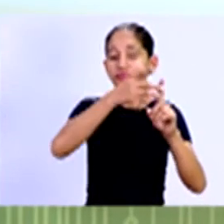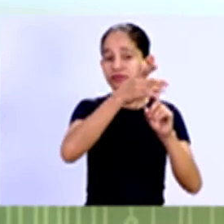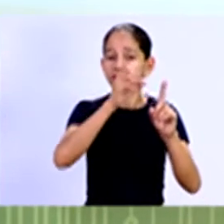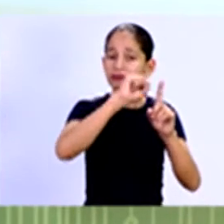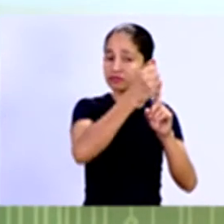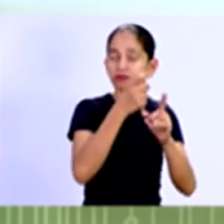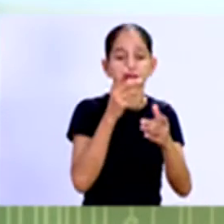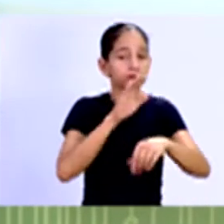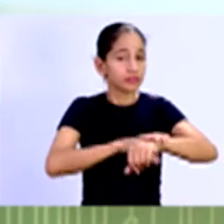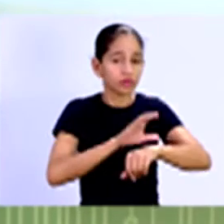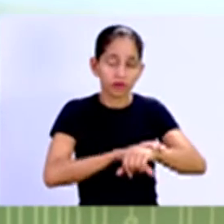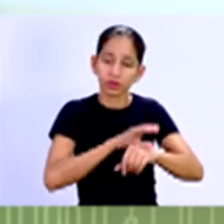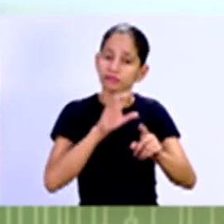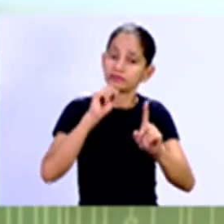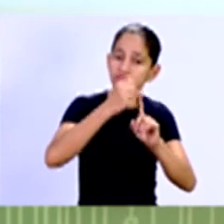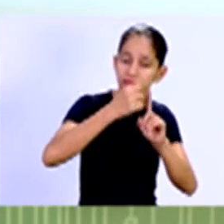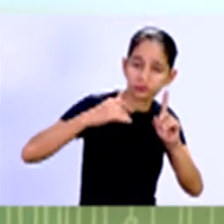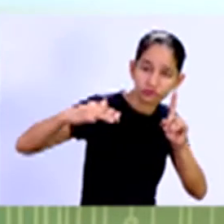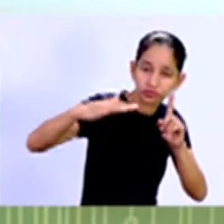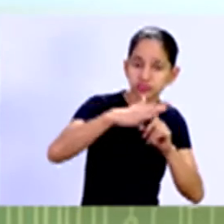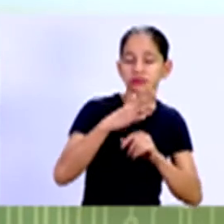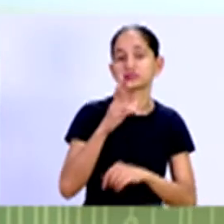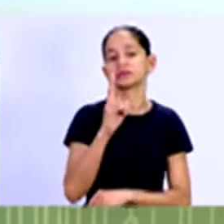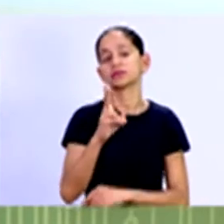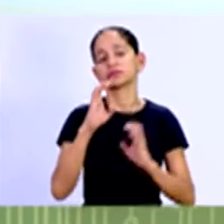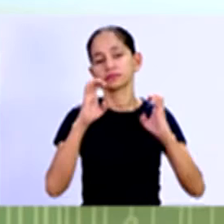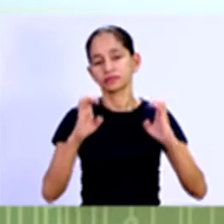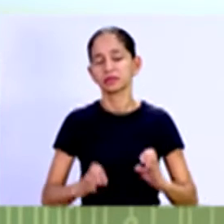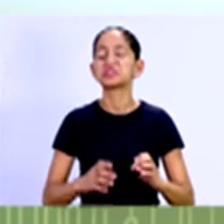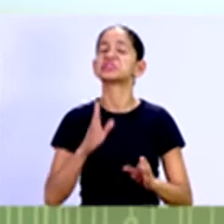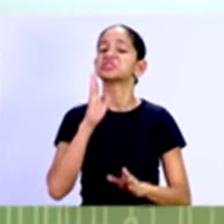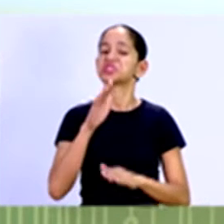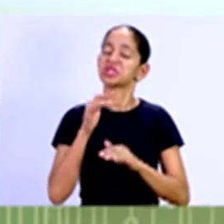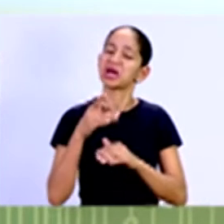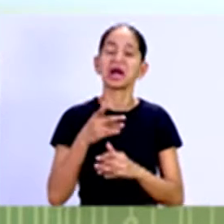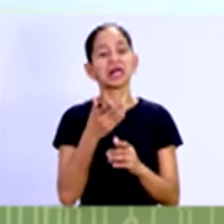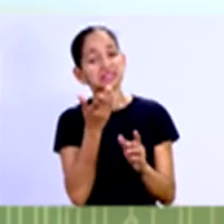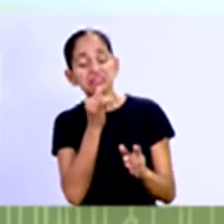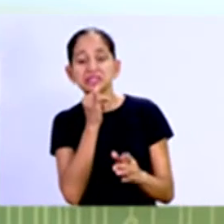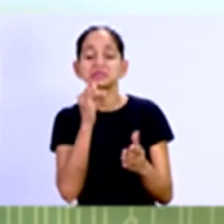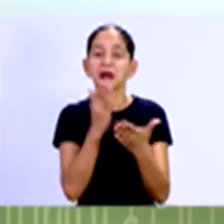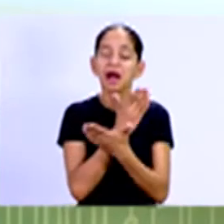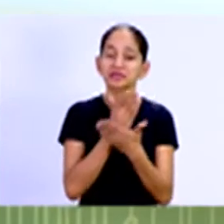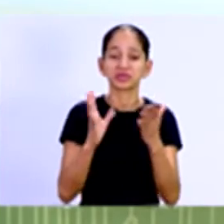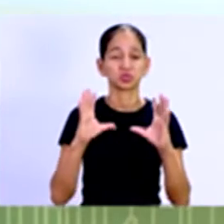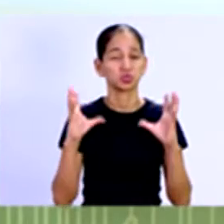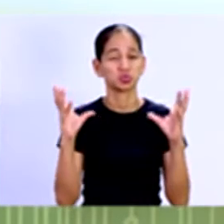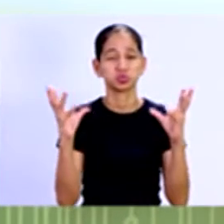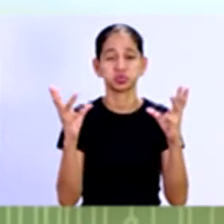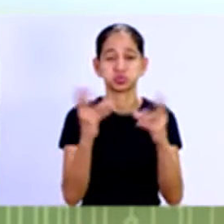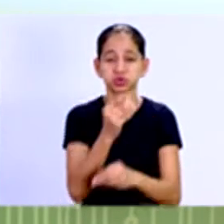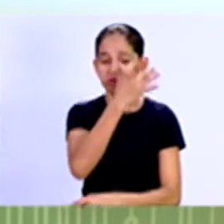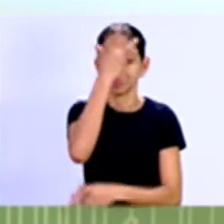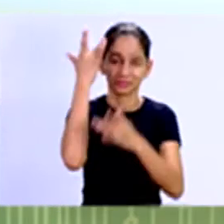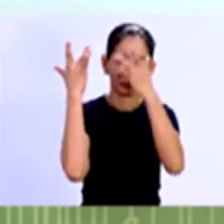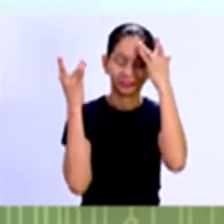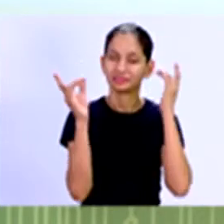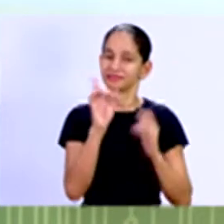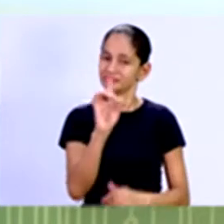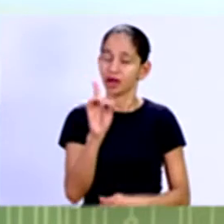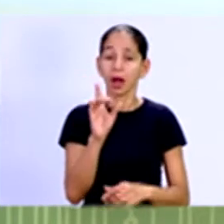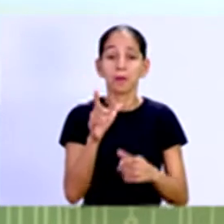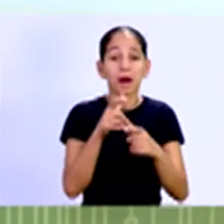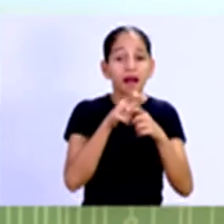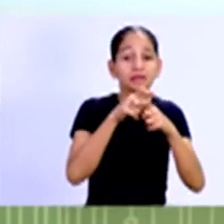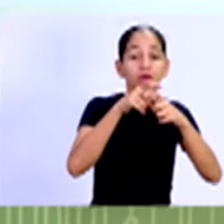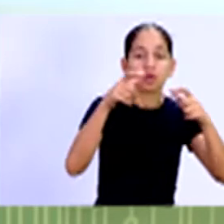dizer assim. Ela é uma ética que foi muito criticada, porque ela não leva em conta todas as pessoas, mas a maioria,